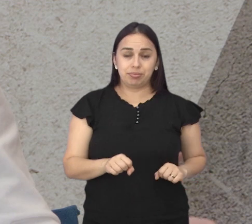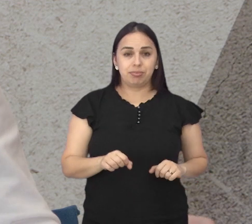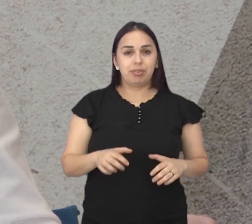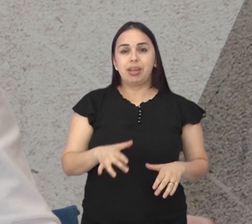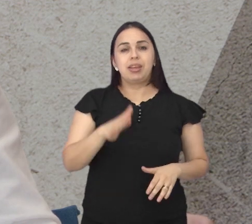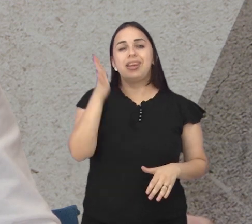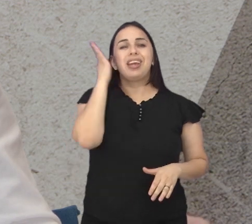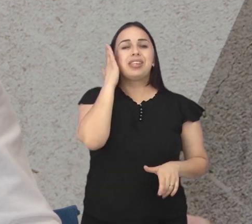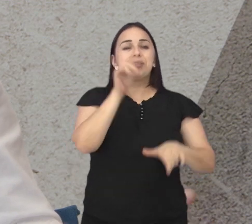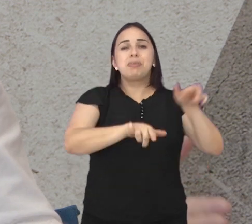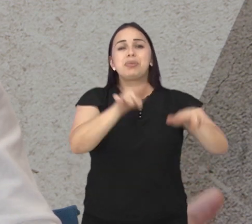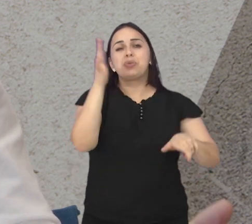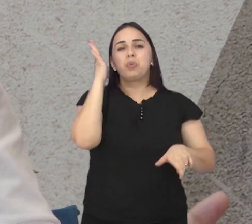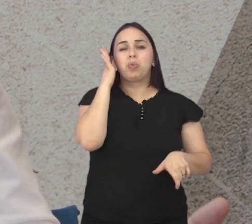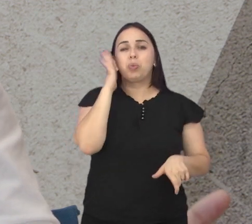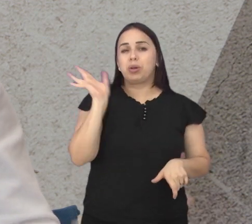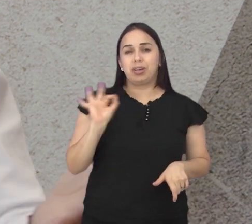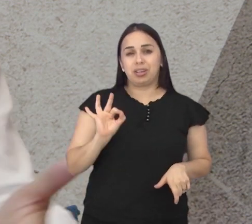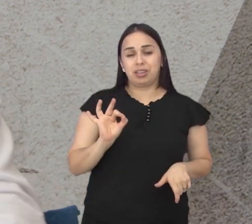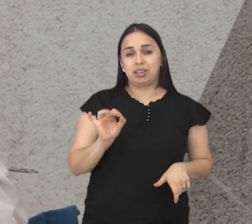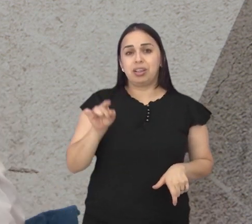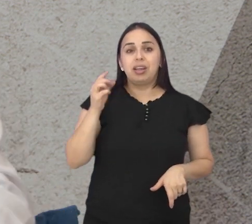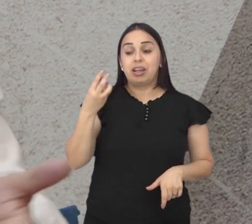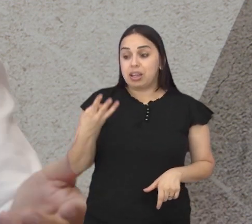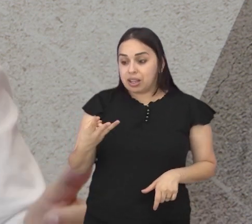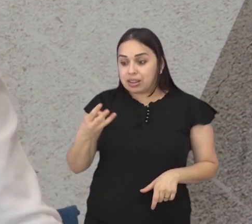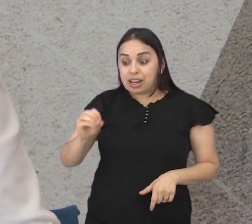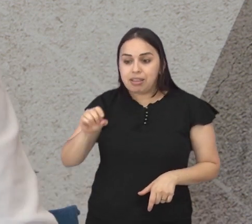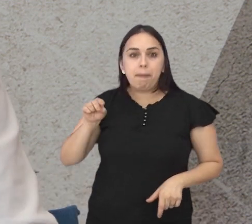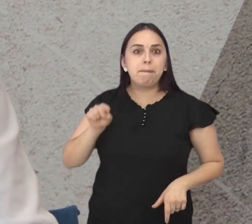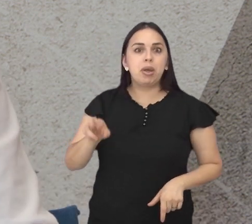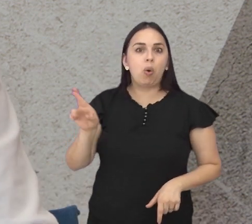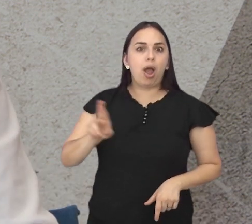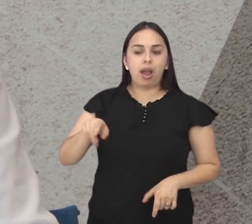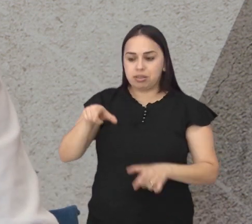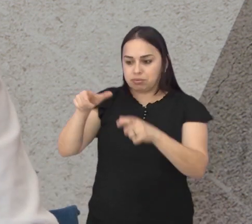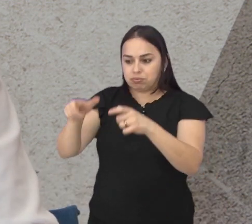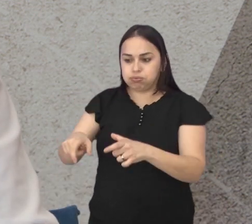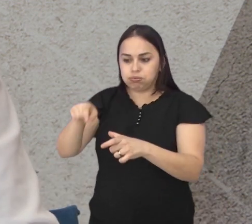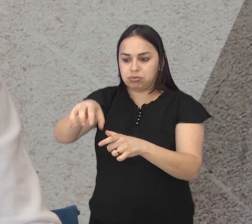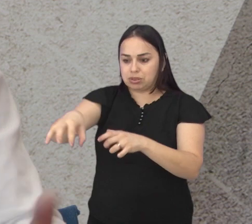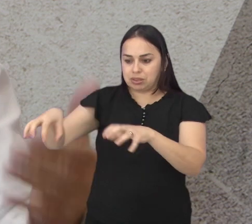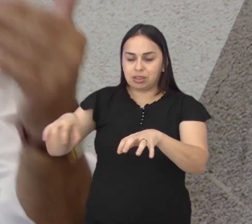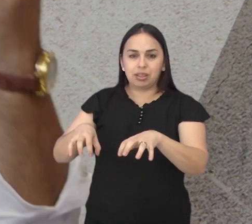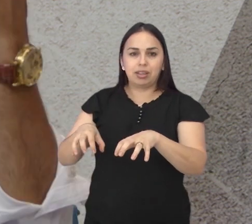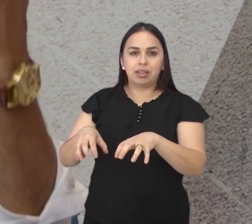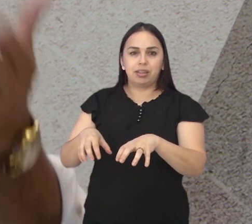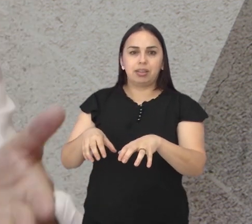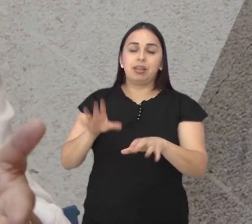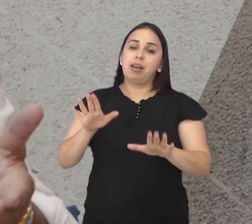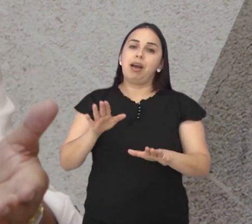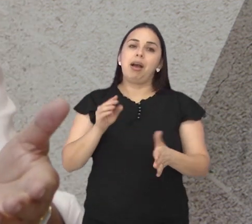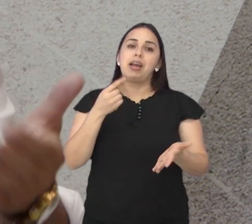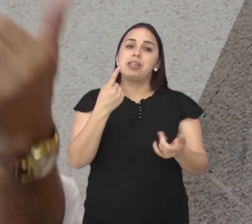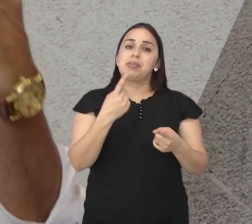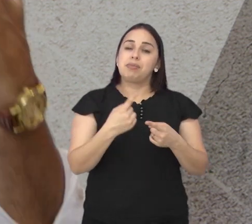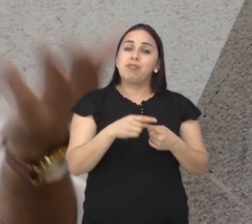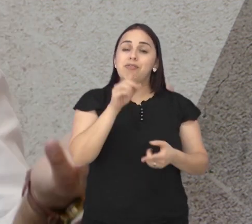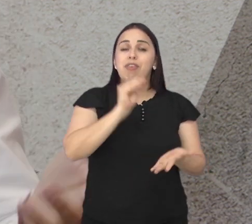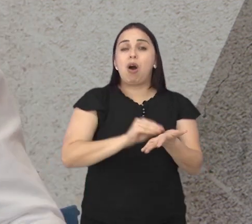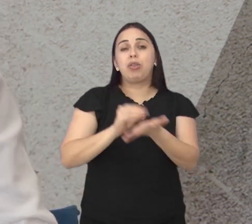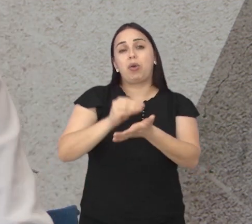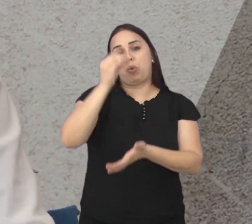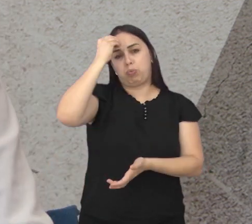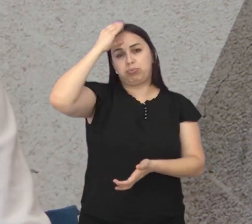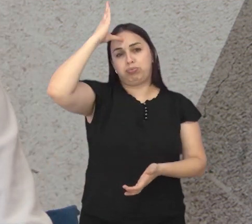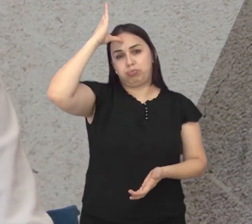inteira para de funcionar. E as pessoas não sabem disso. Uma bateria dessa custa 30 mil reais. Né? Então está assim, investindo muito dinheiro por falta